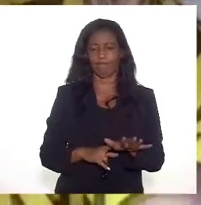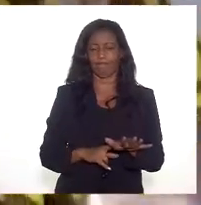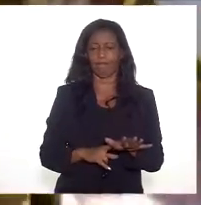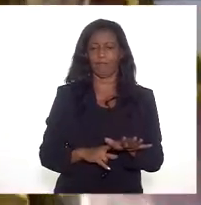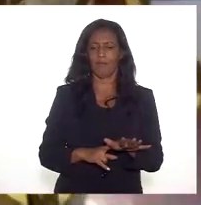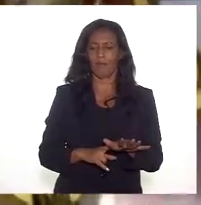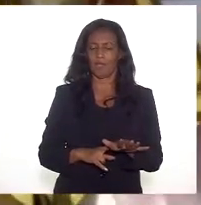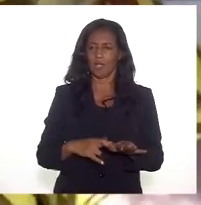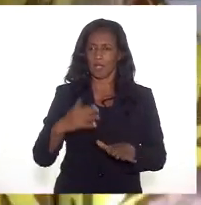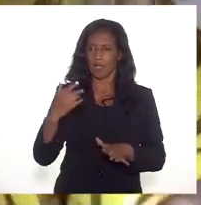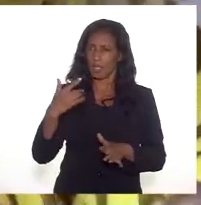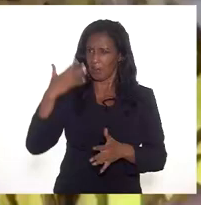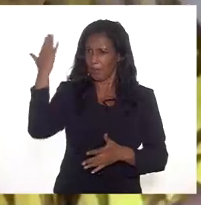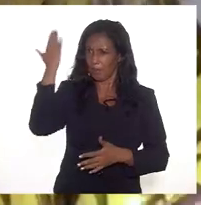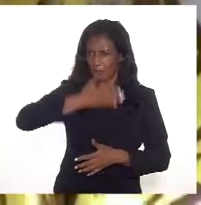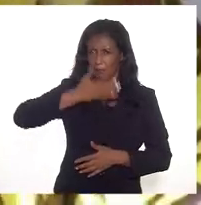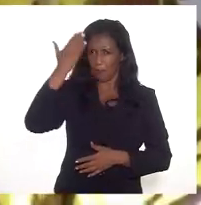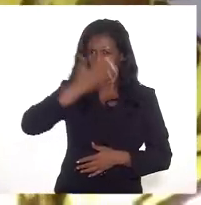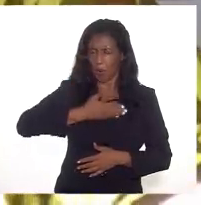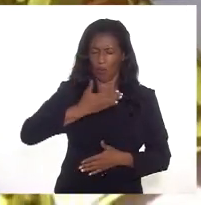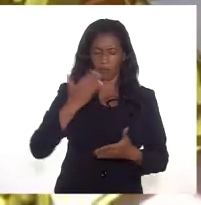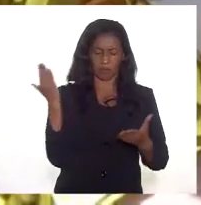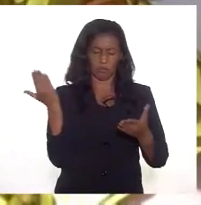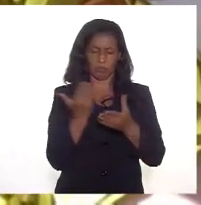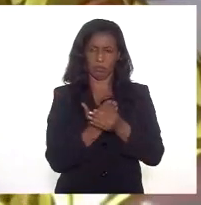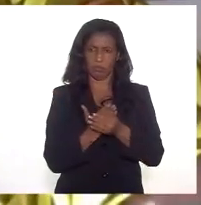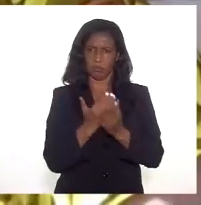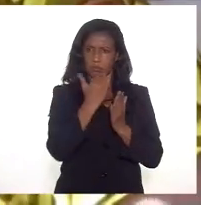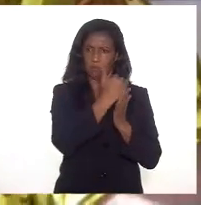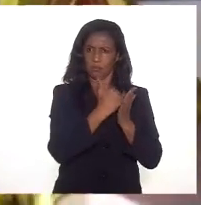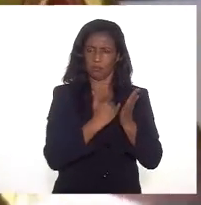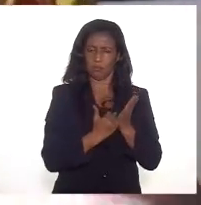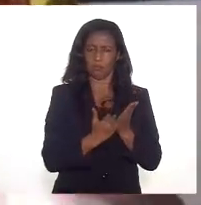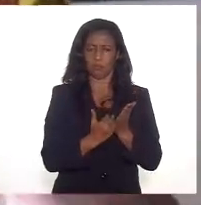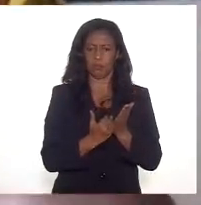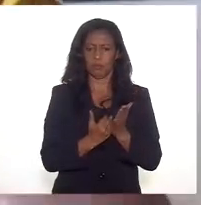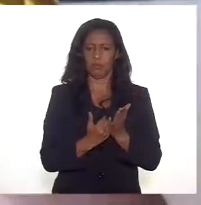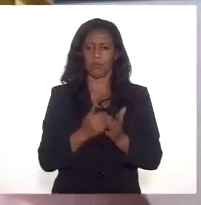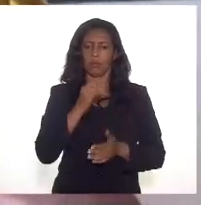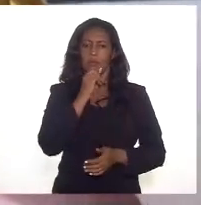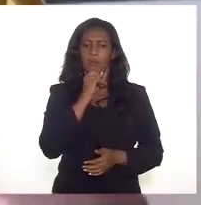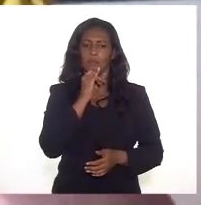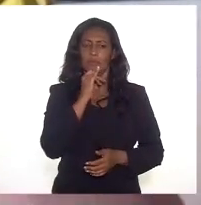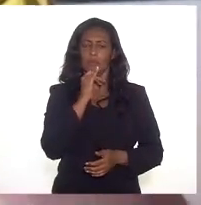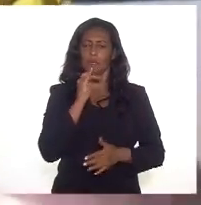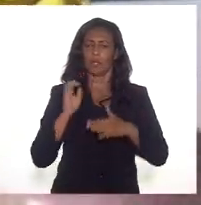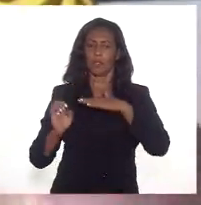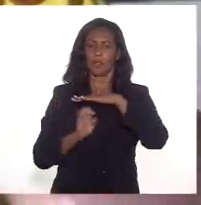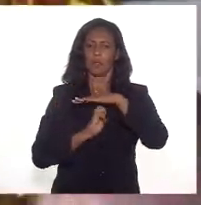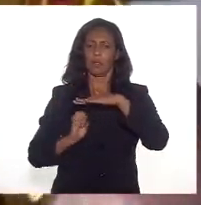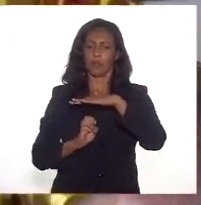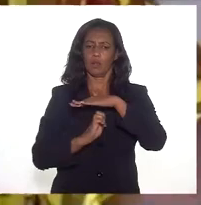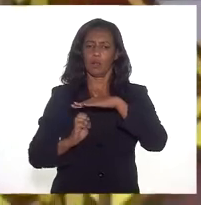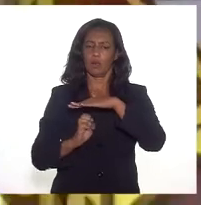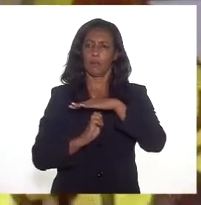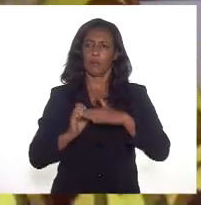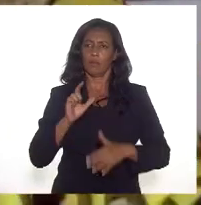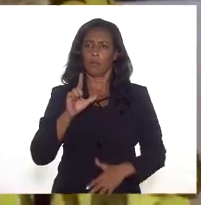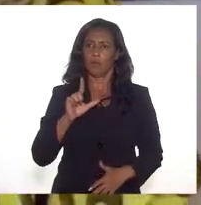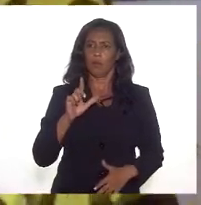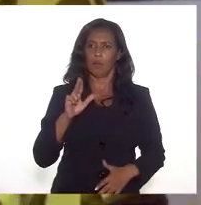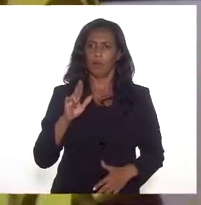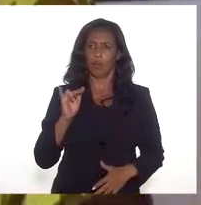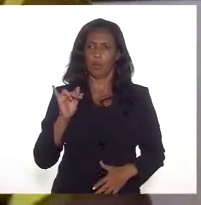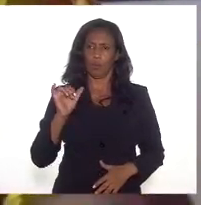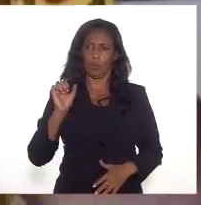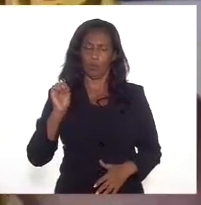indícios que constam nos autos e que são procedentes é, por exemplo, que o empresário Luiz Roberto Martins, ao